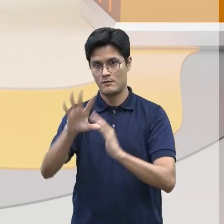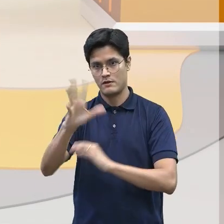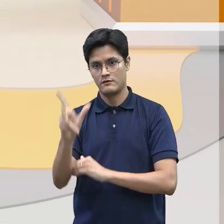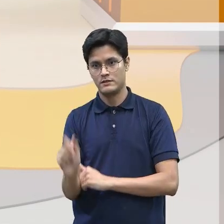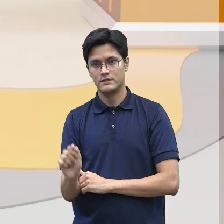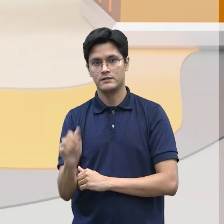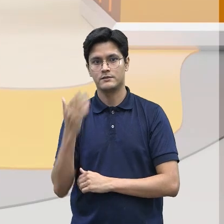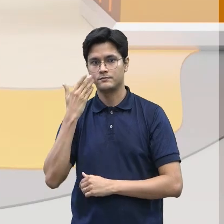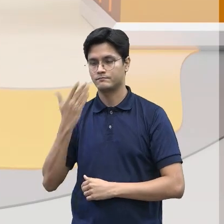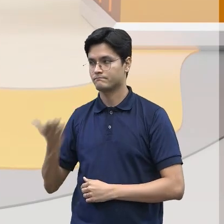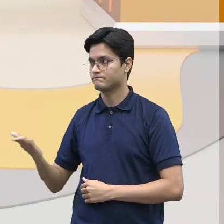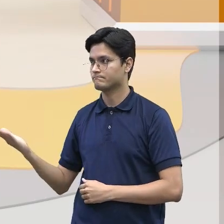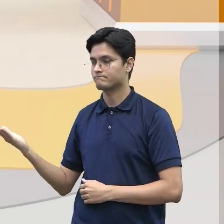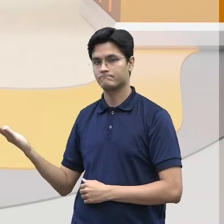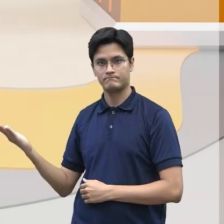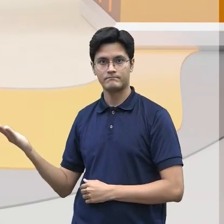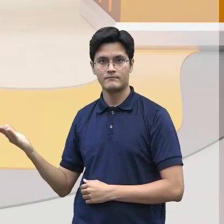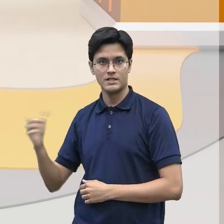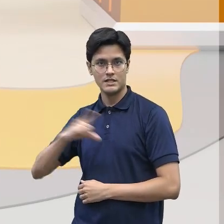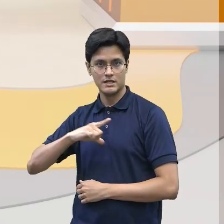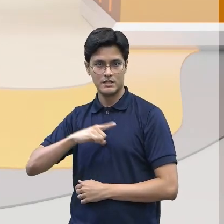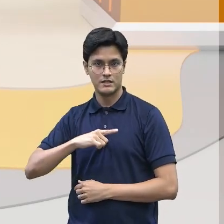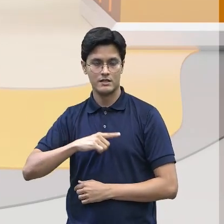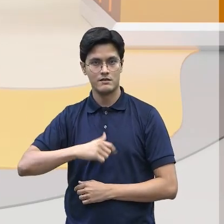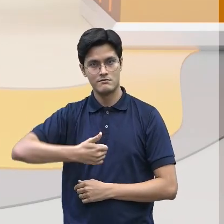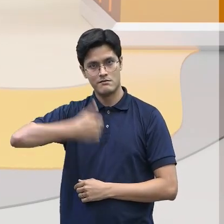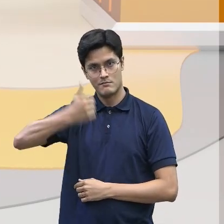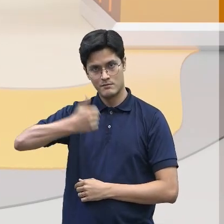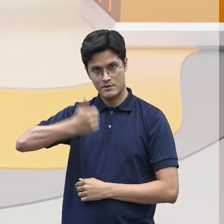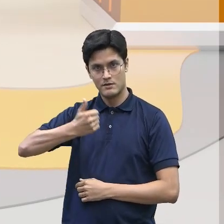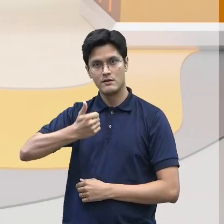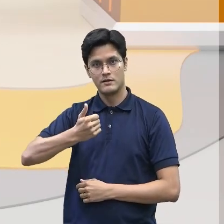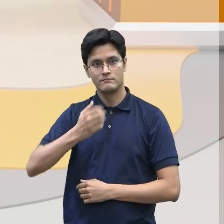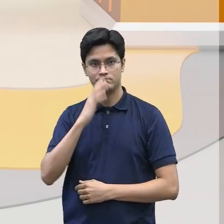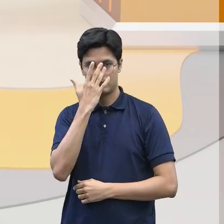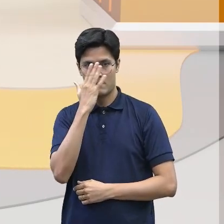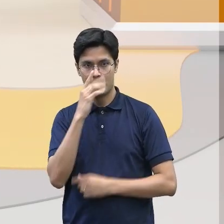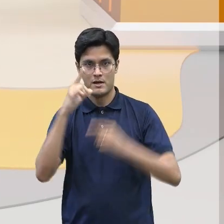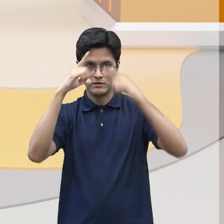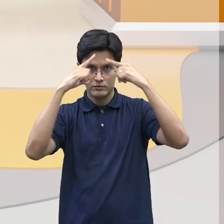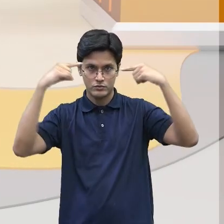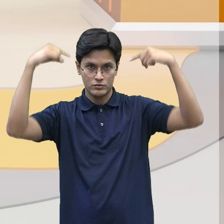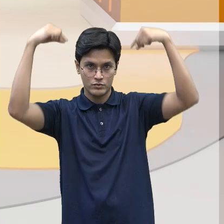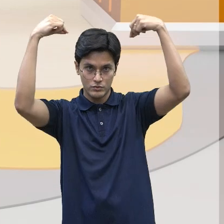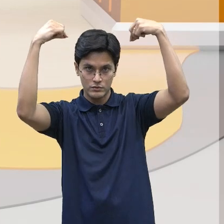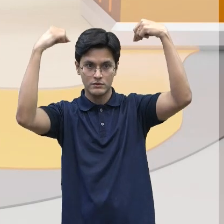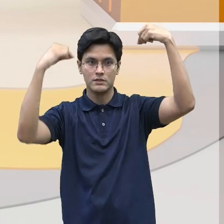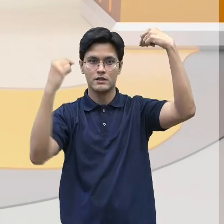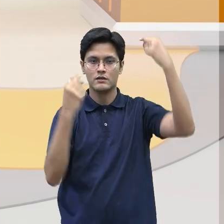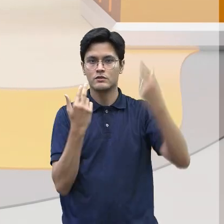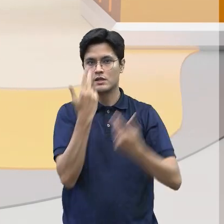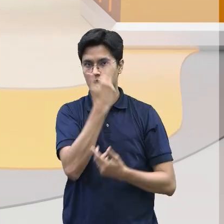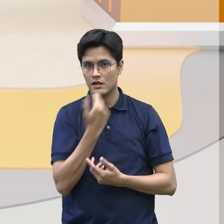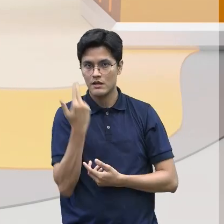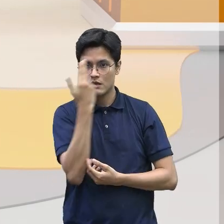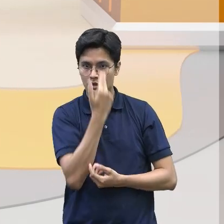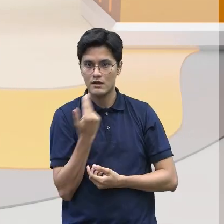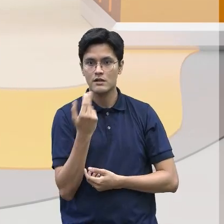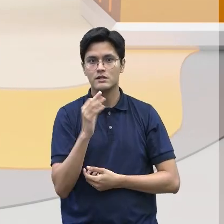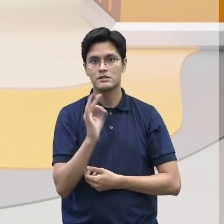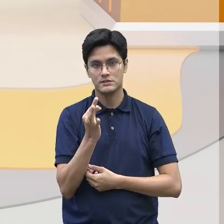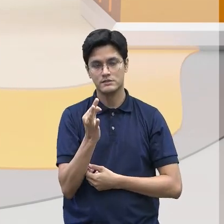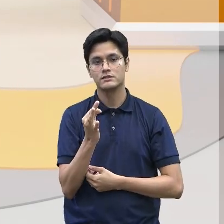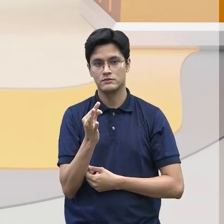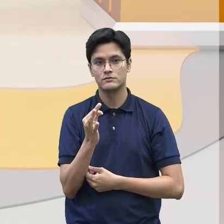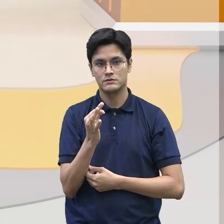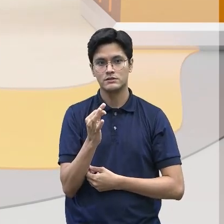Então, olha só, nós temos aqui a primeira máscara com os chifres e com representações de formas geométricas